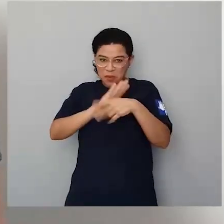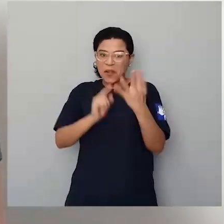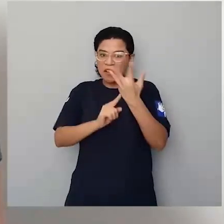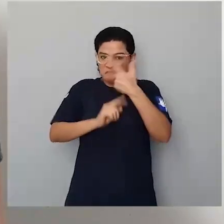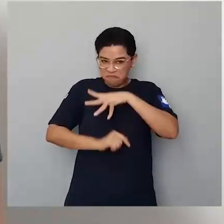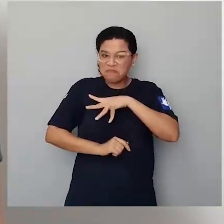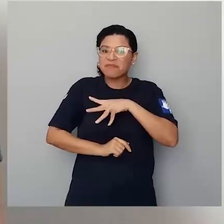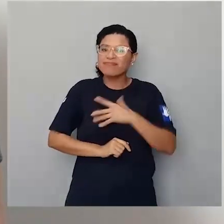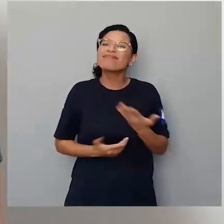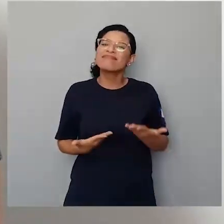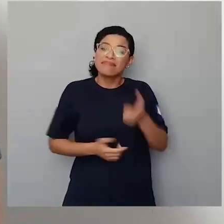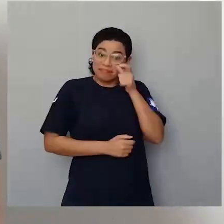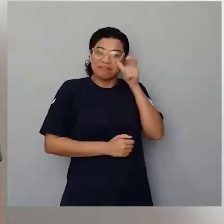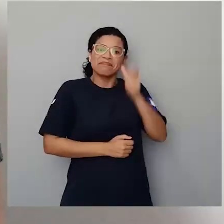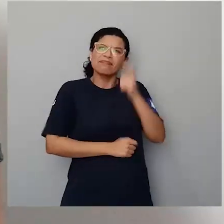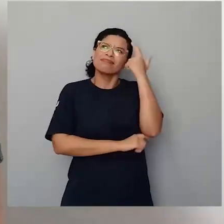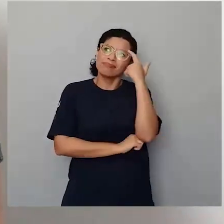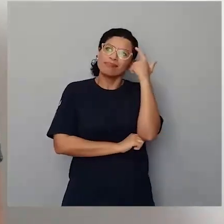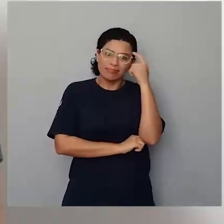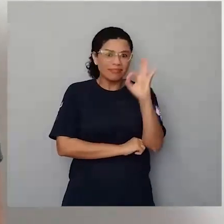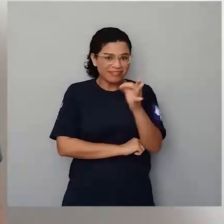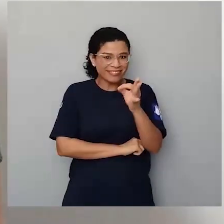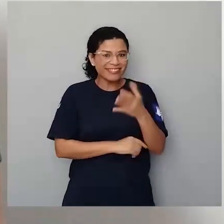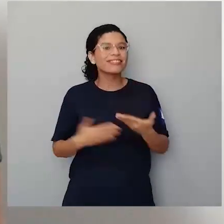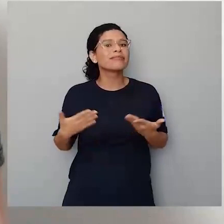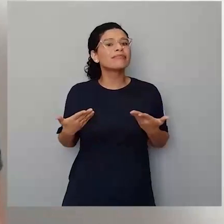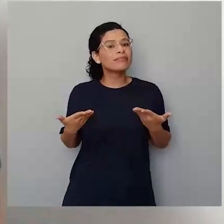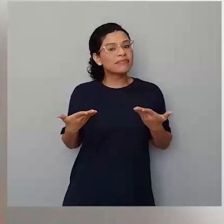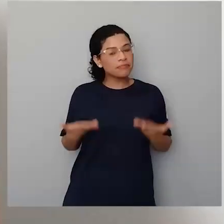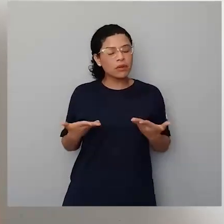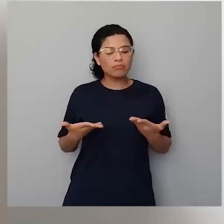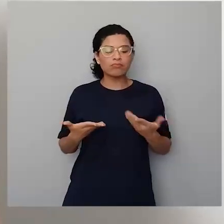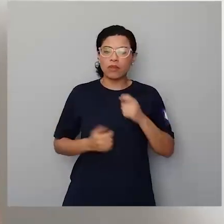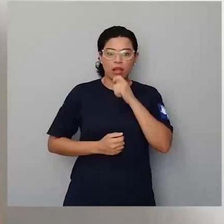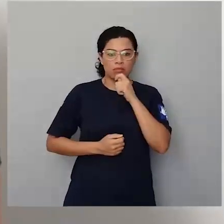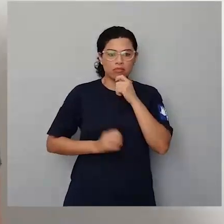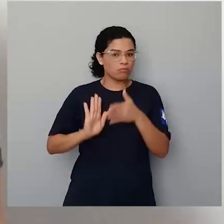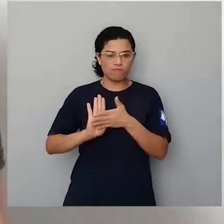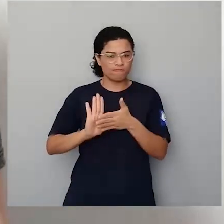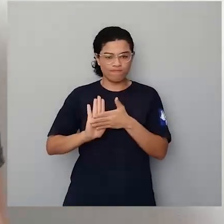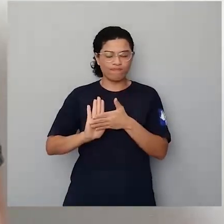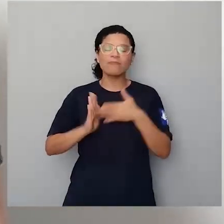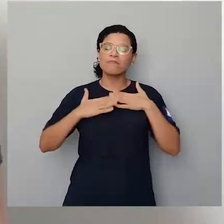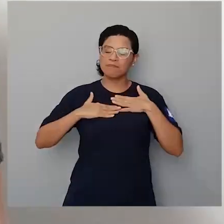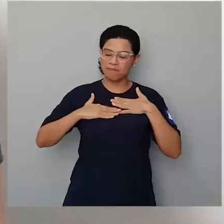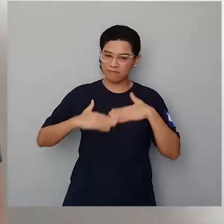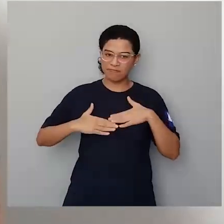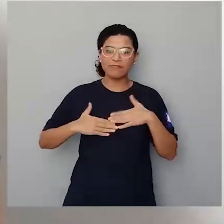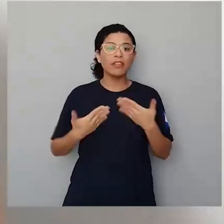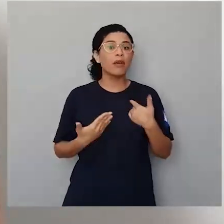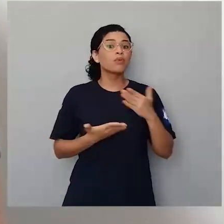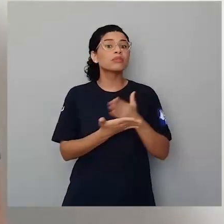artística urbana? Interessante pensar, não é? Mas por enquanto não é isso que eu vou propor para vocês,